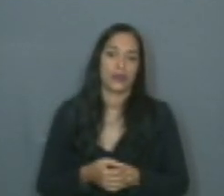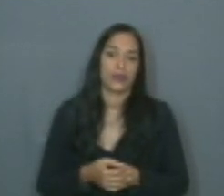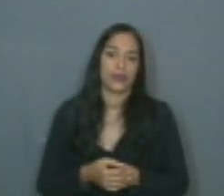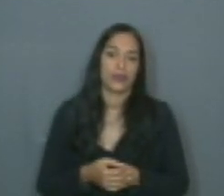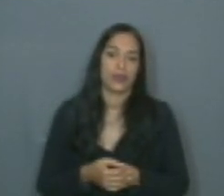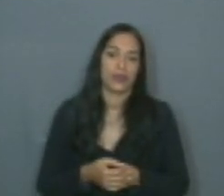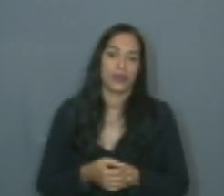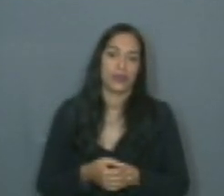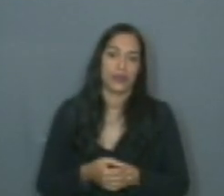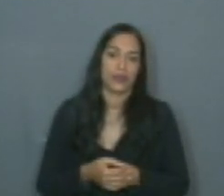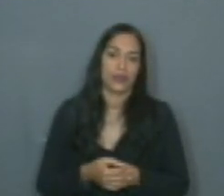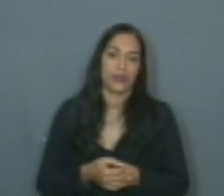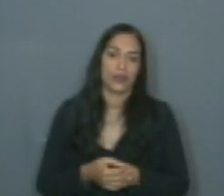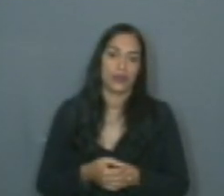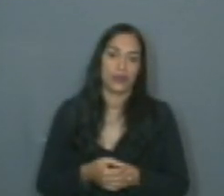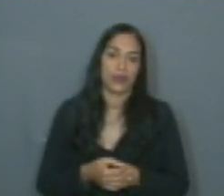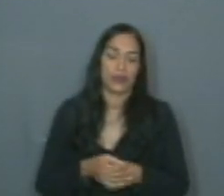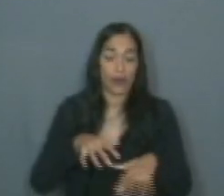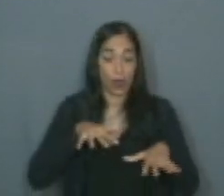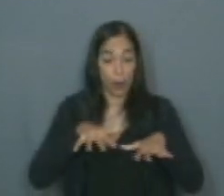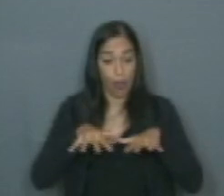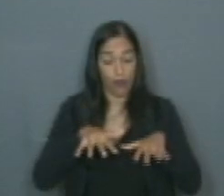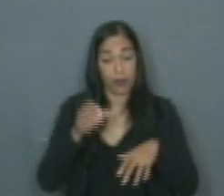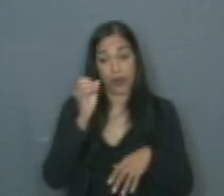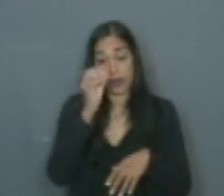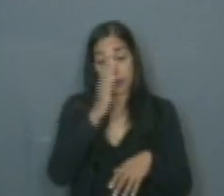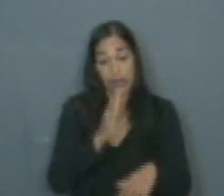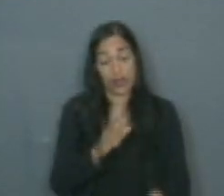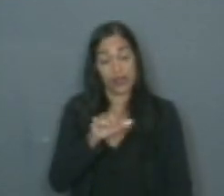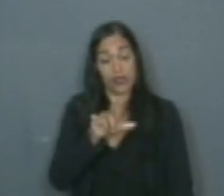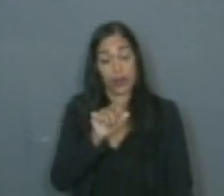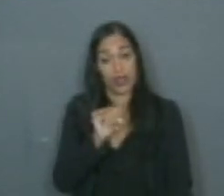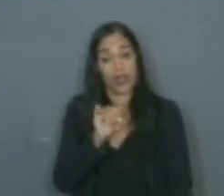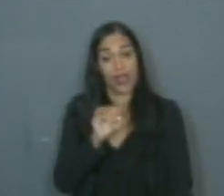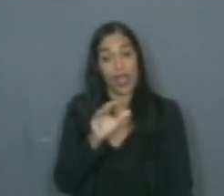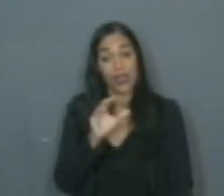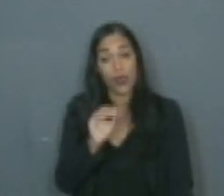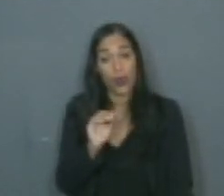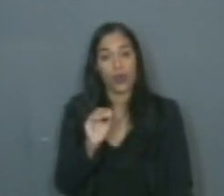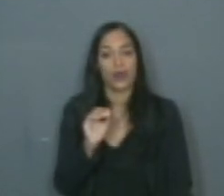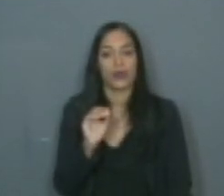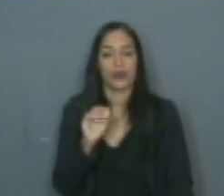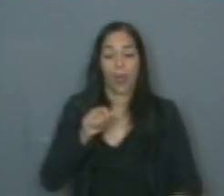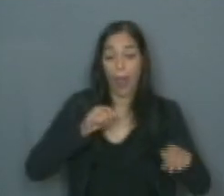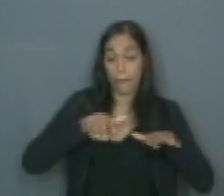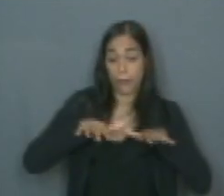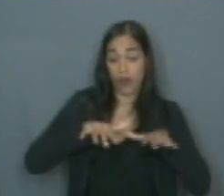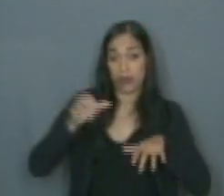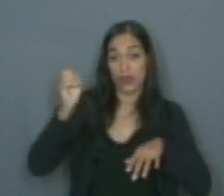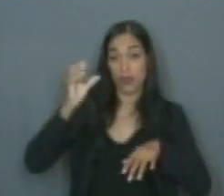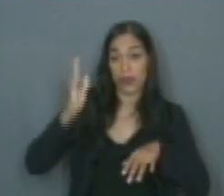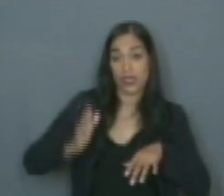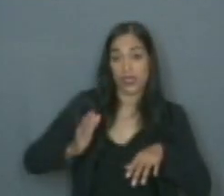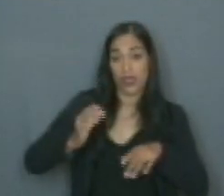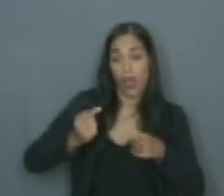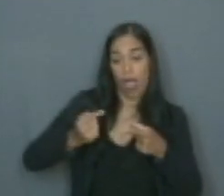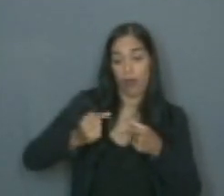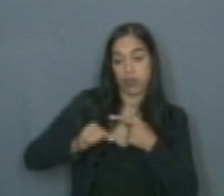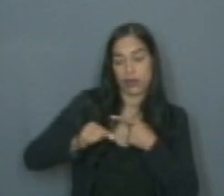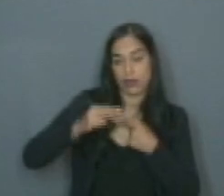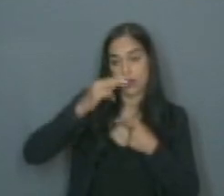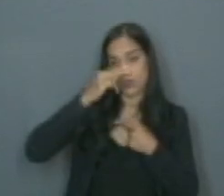aí. O Movimento Brasil Laico deveria ser chamado Movimento Brasil